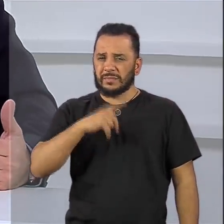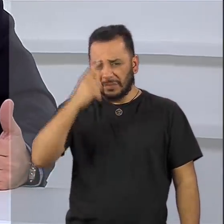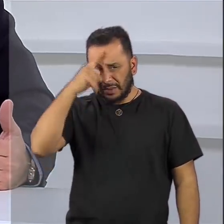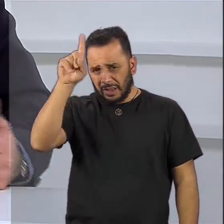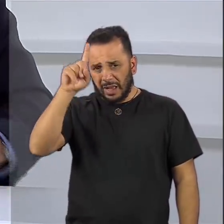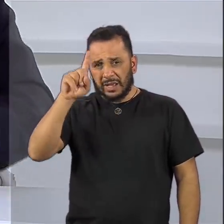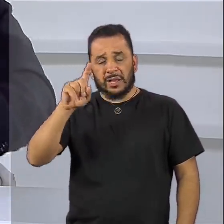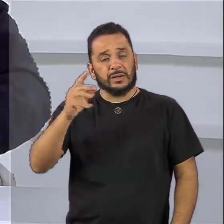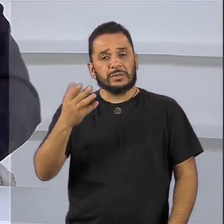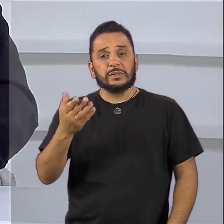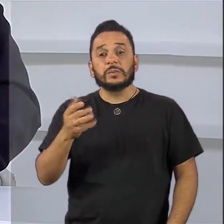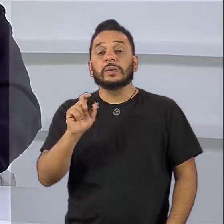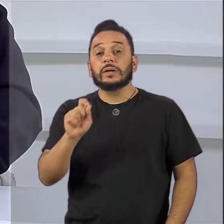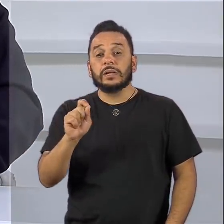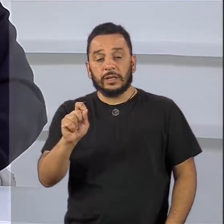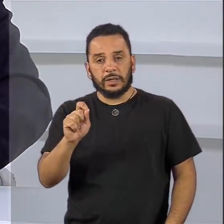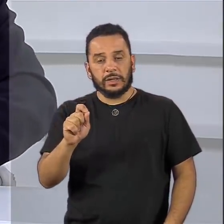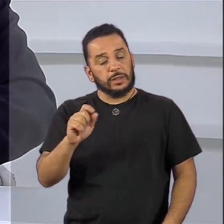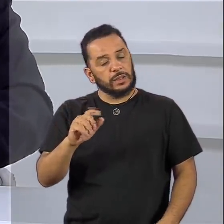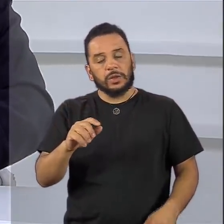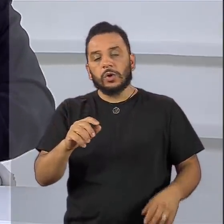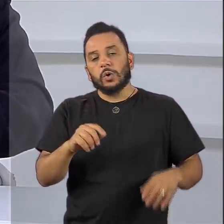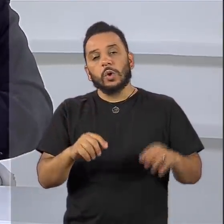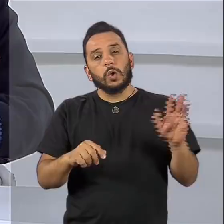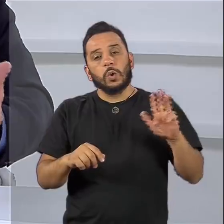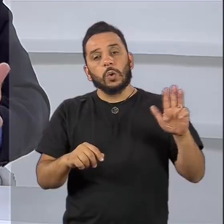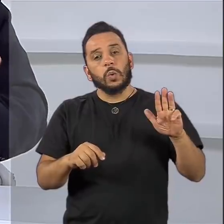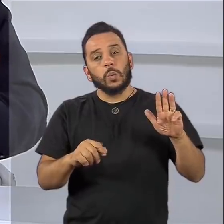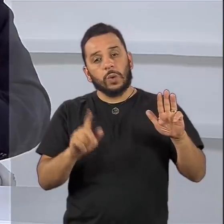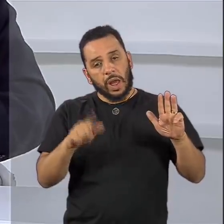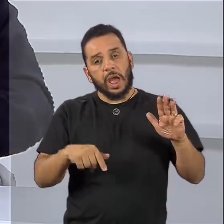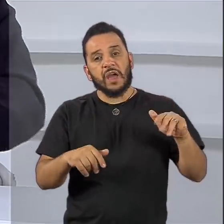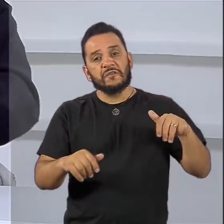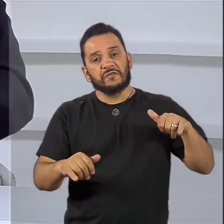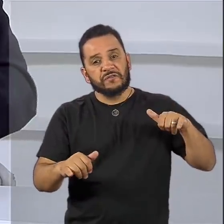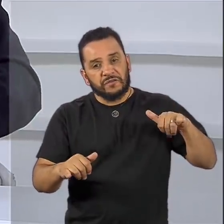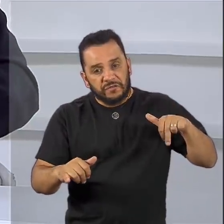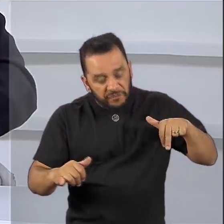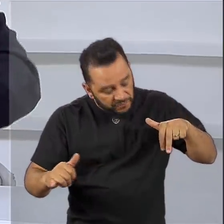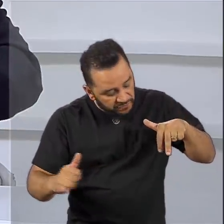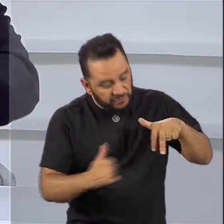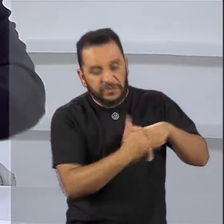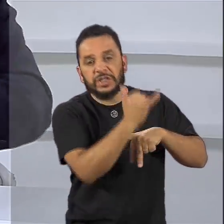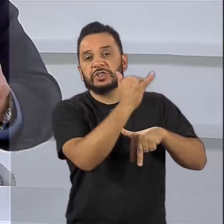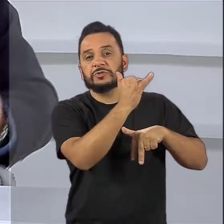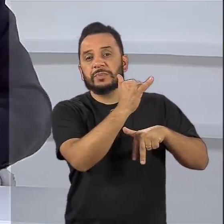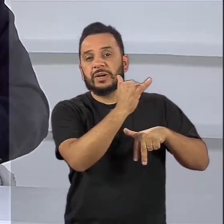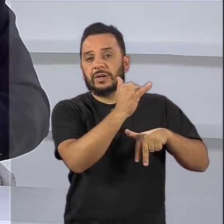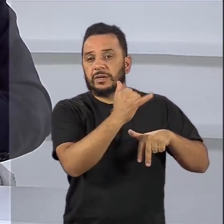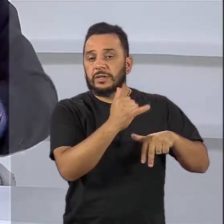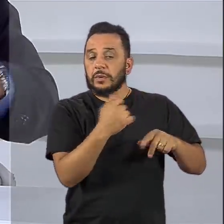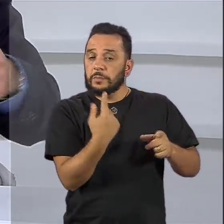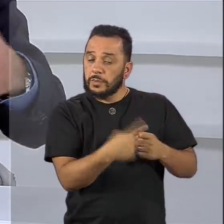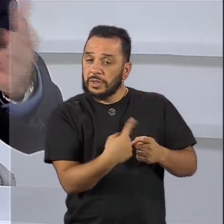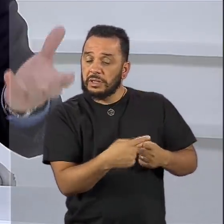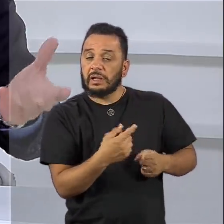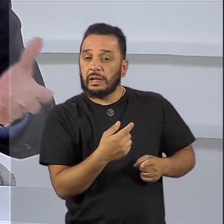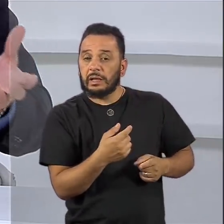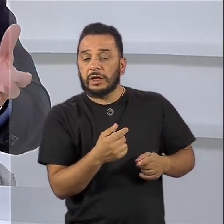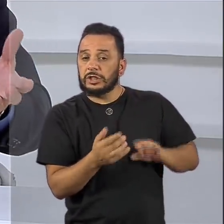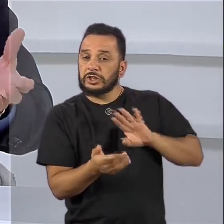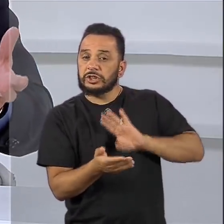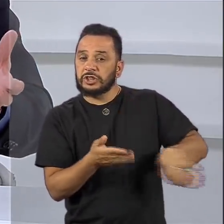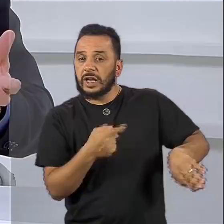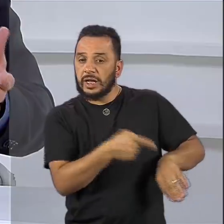para o próprio Lula, de que ele é vítima de uma injustiça e de uma trapaça que teria a intenção de tirá-lo da disputa porque ele é o